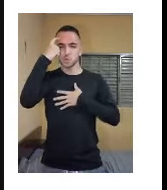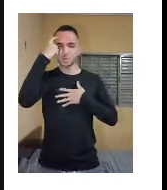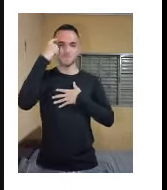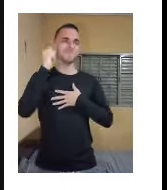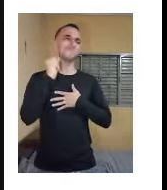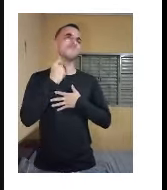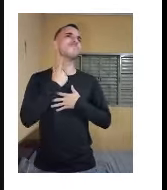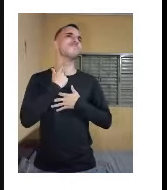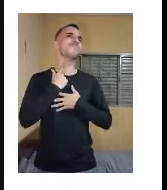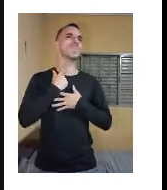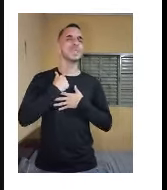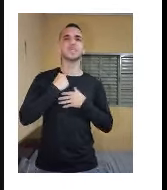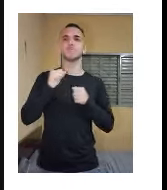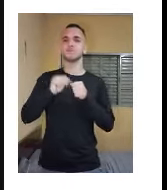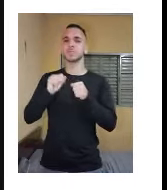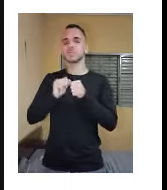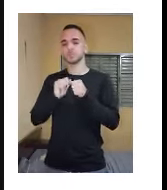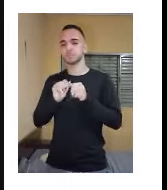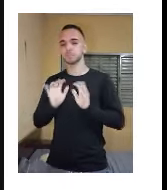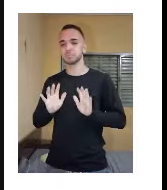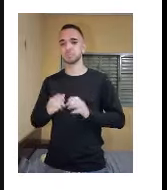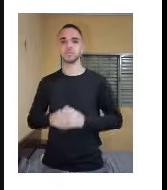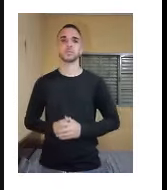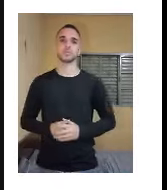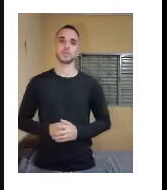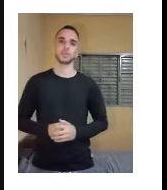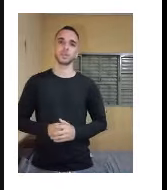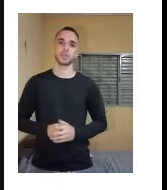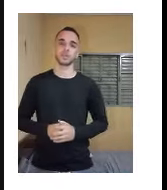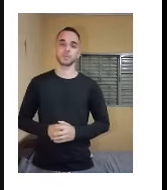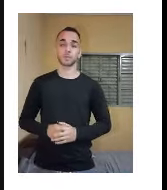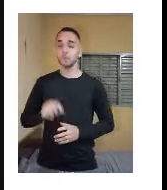nessa nossa casa comum? Né?